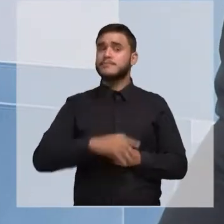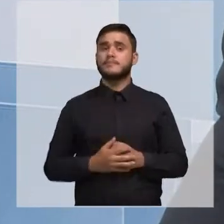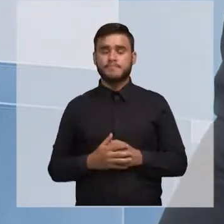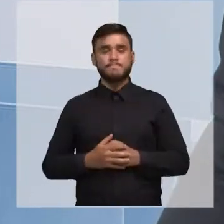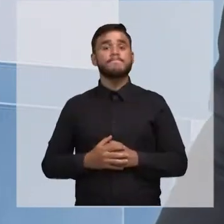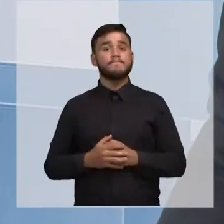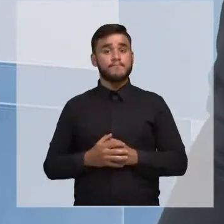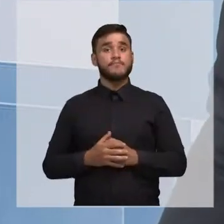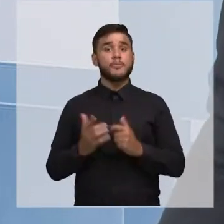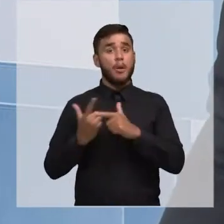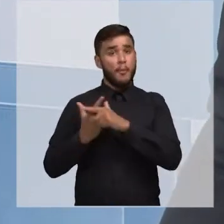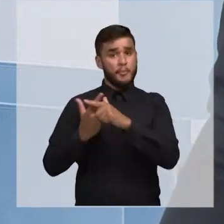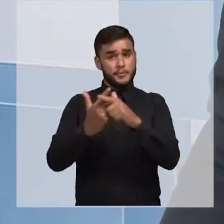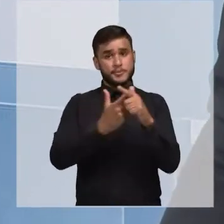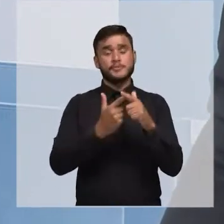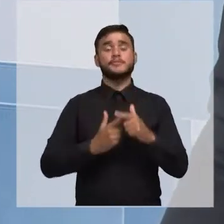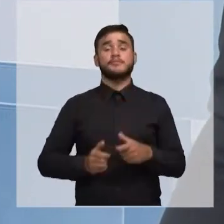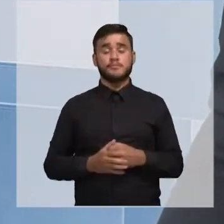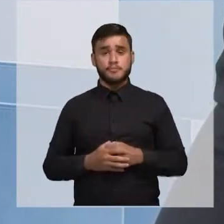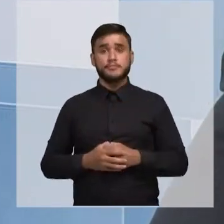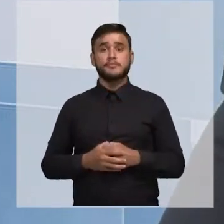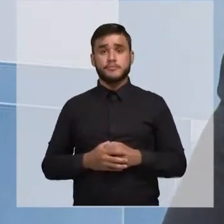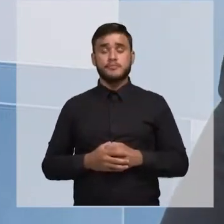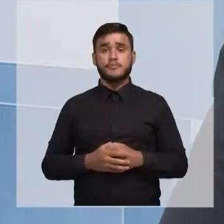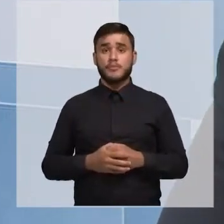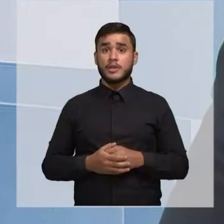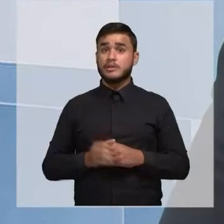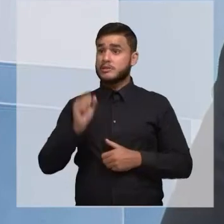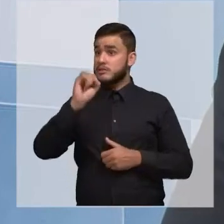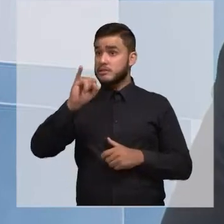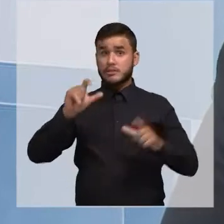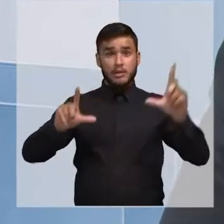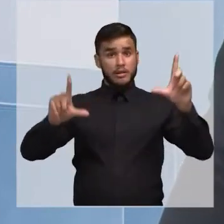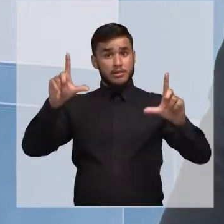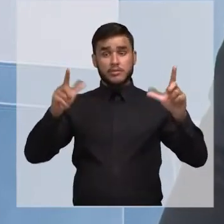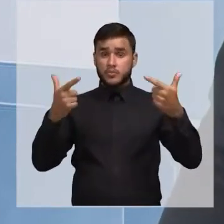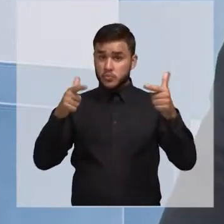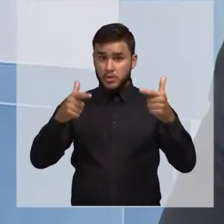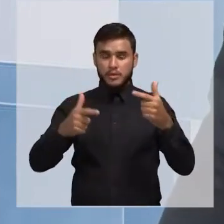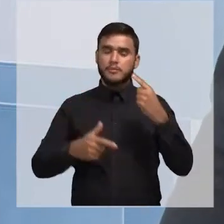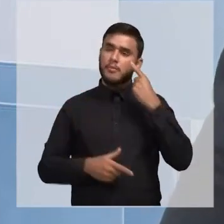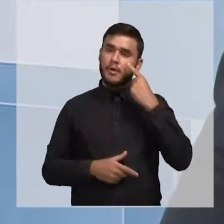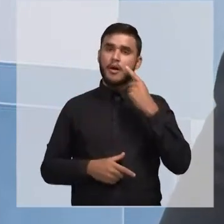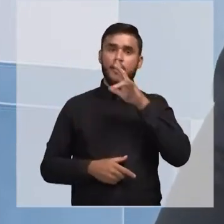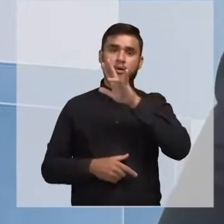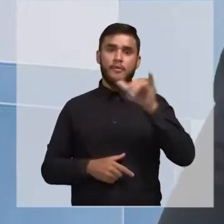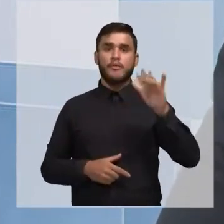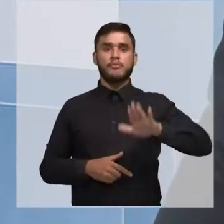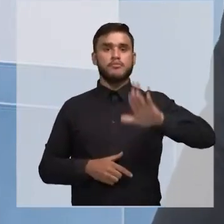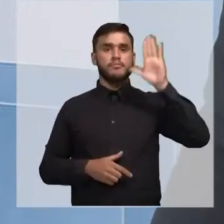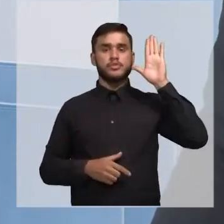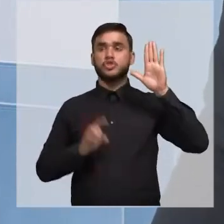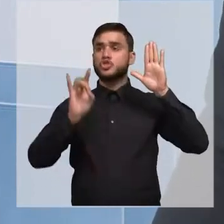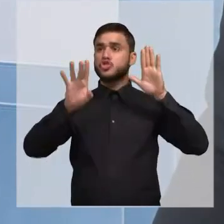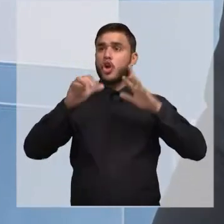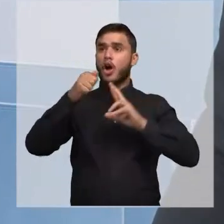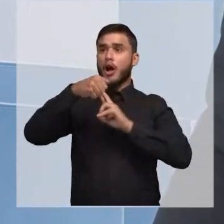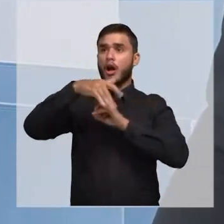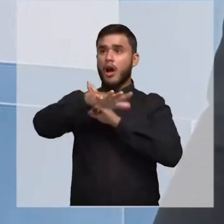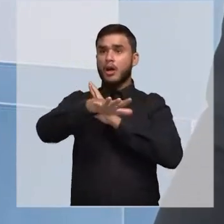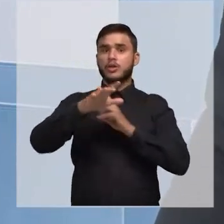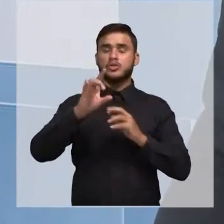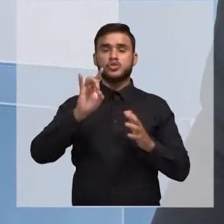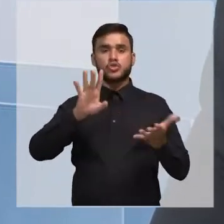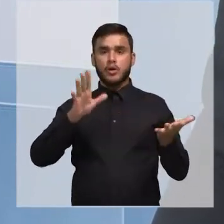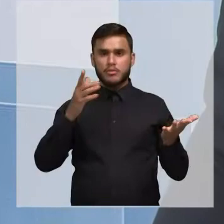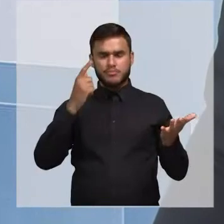uma situação dificílima. Porque sem televisão é muito difícil o candidato ser eleito só por rede social. Ele no Nordeste